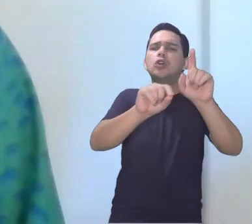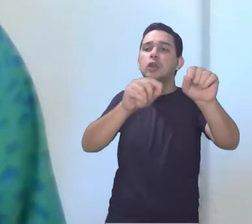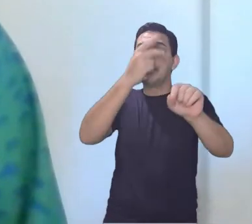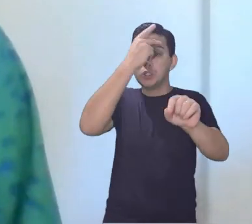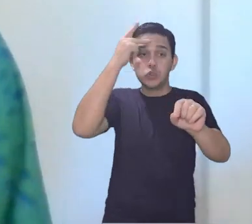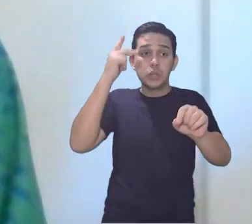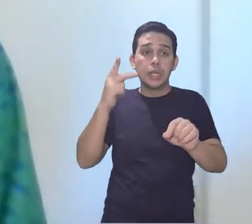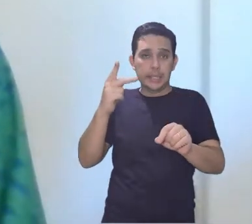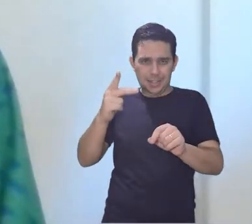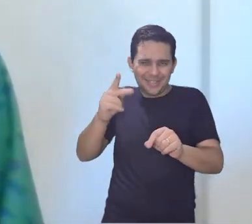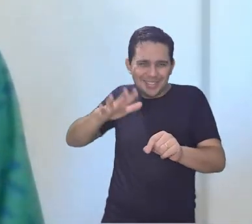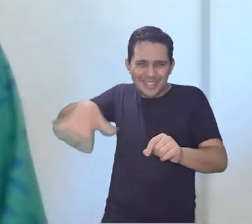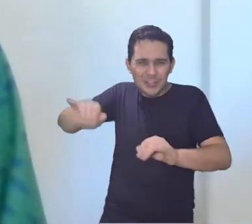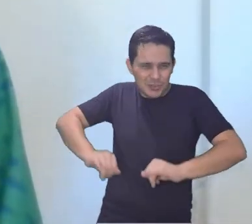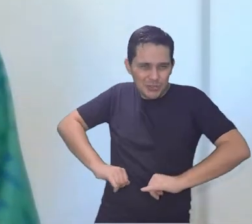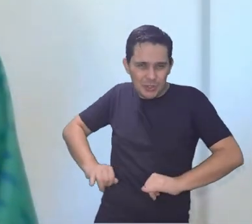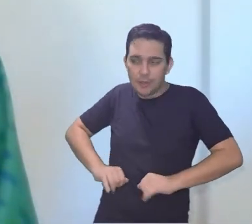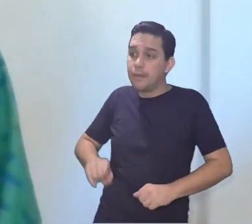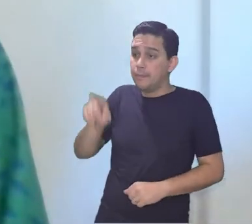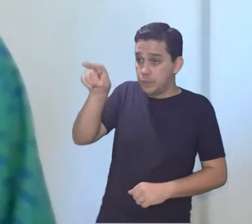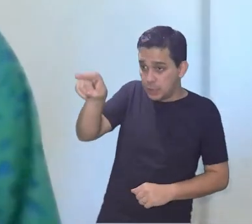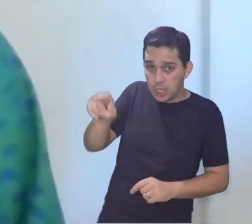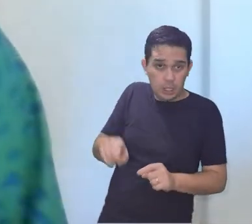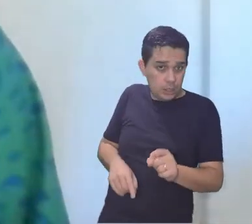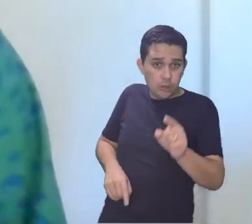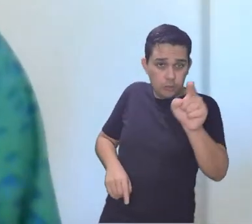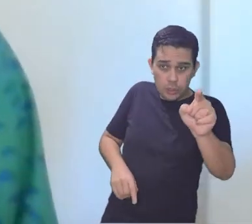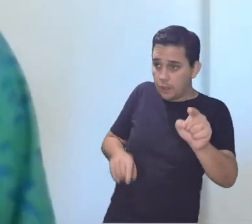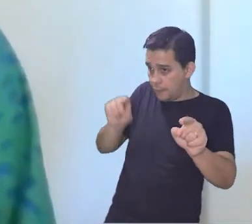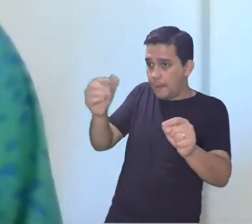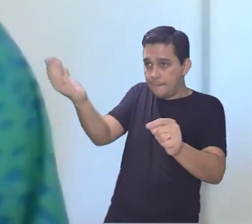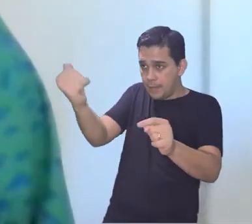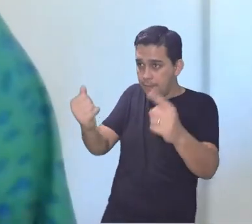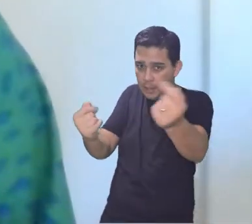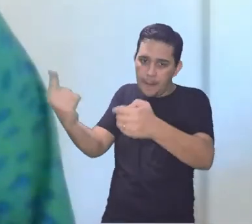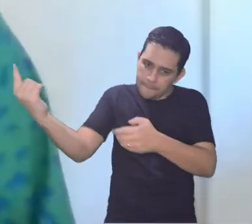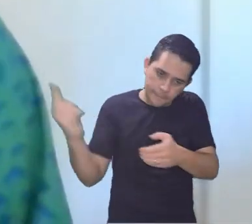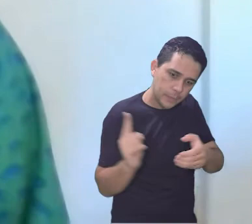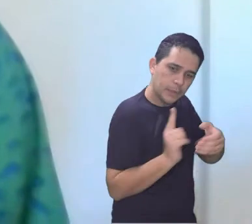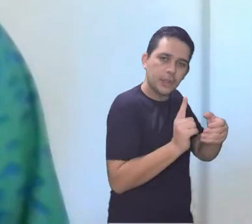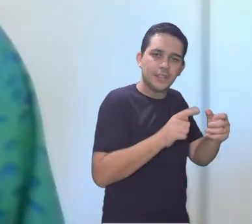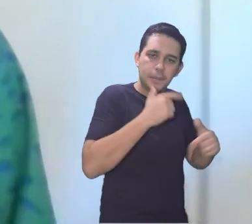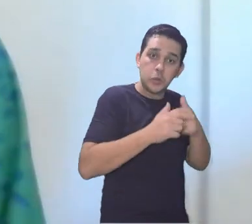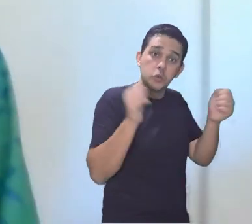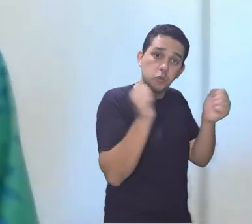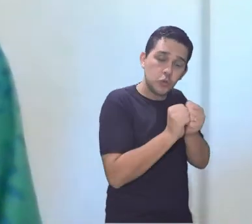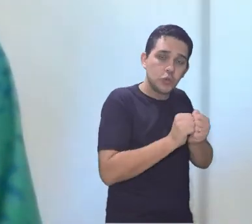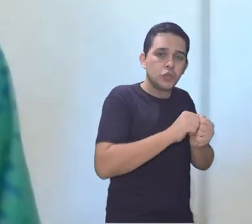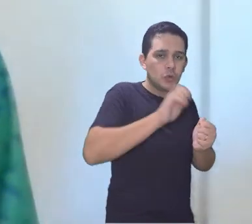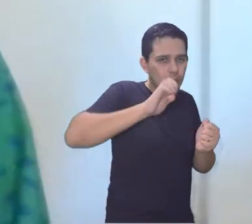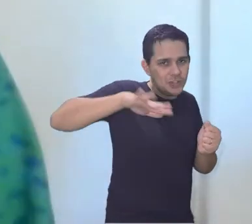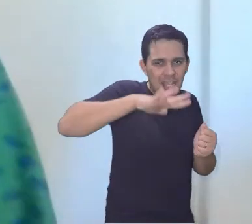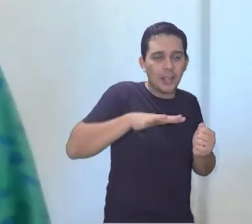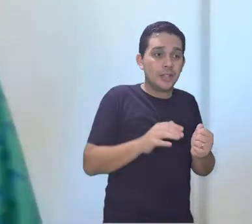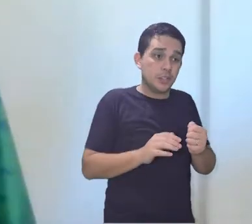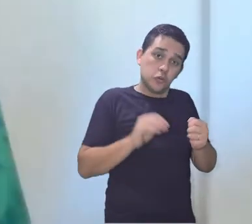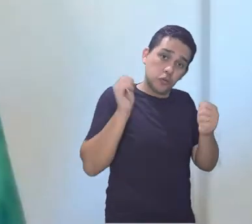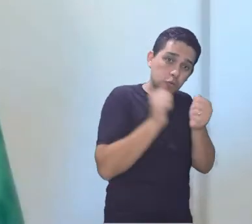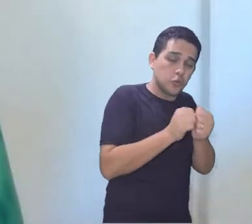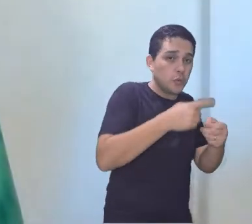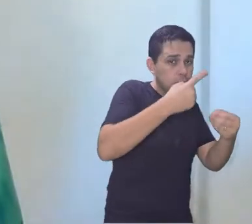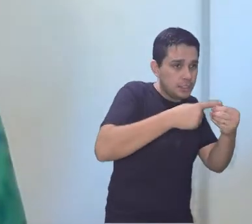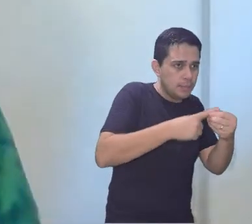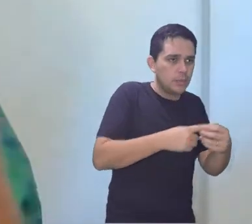vítimas para estar ali trazendo os problemas da vida real, trazendo os problemas que